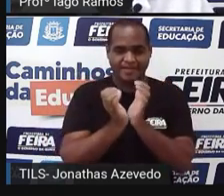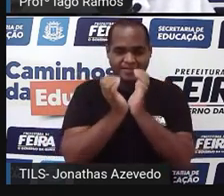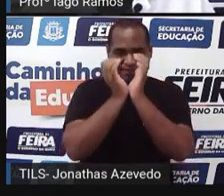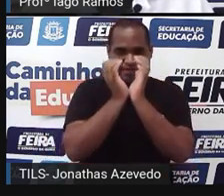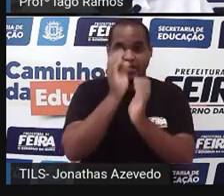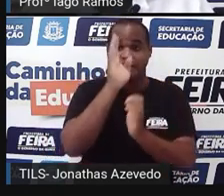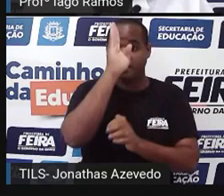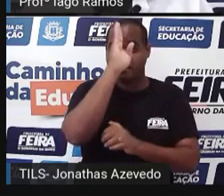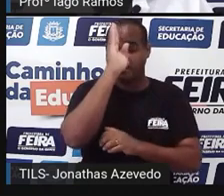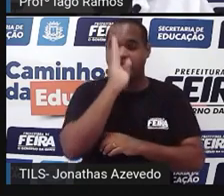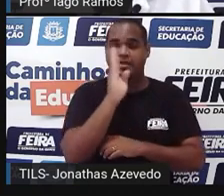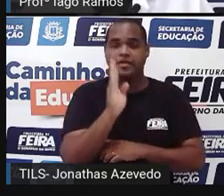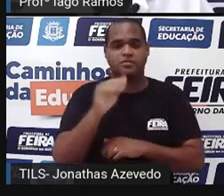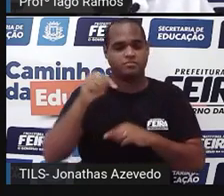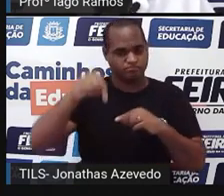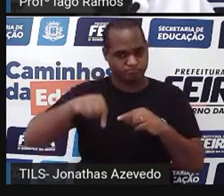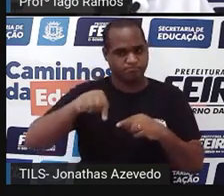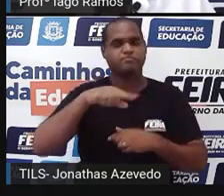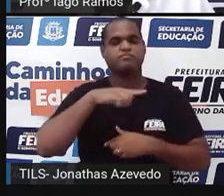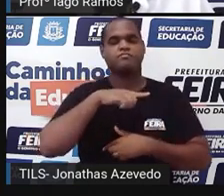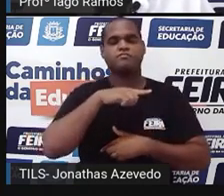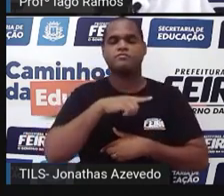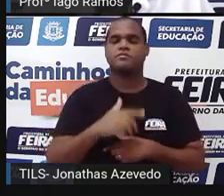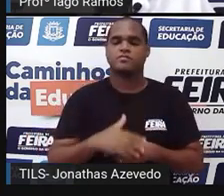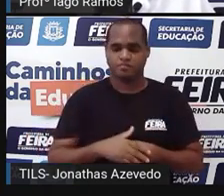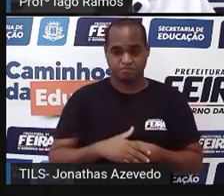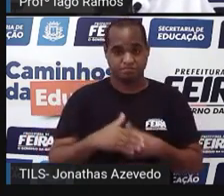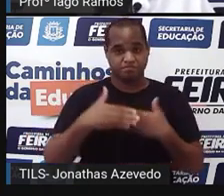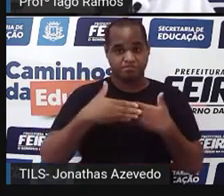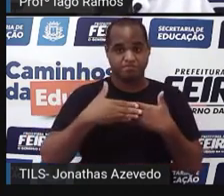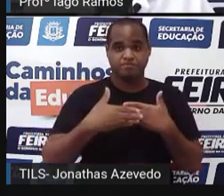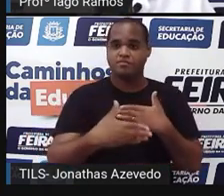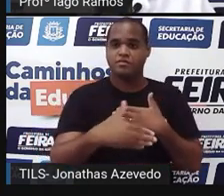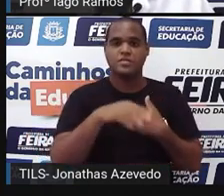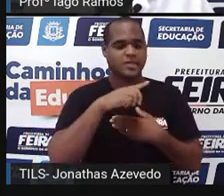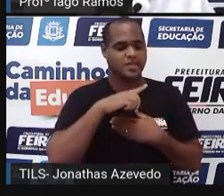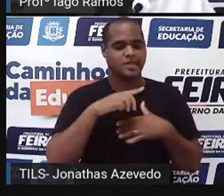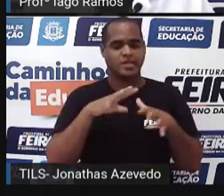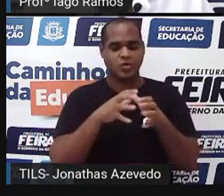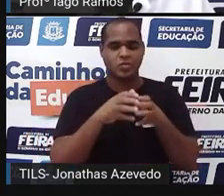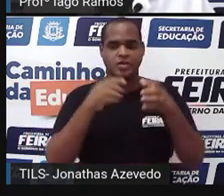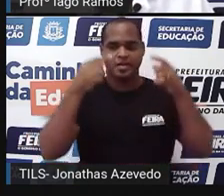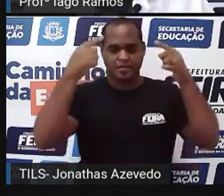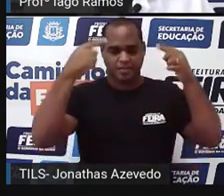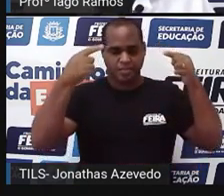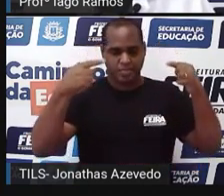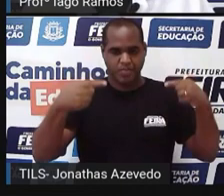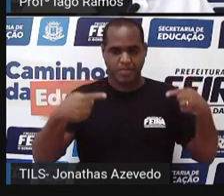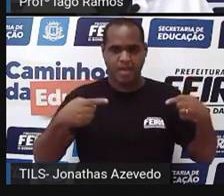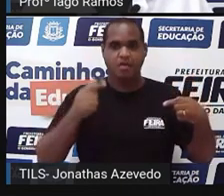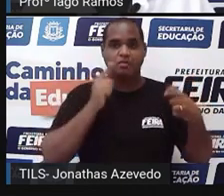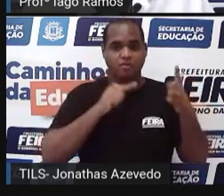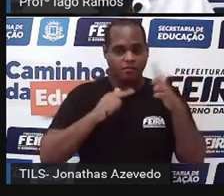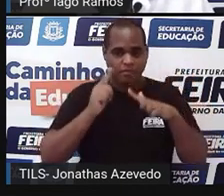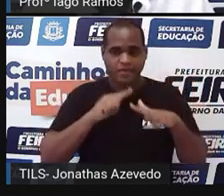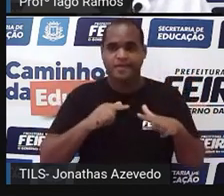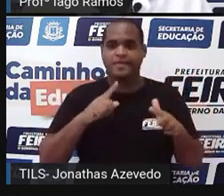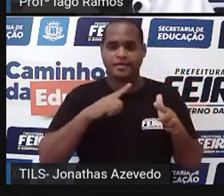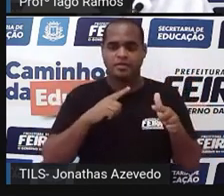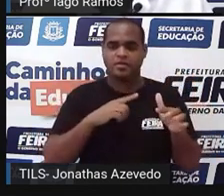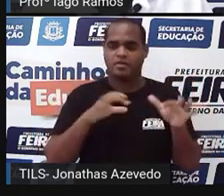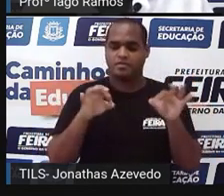aqui no Brasil tá bom após cada partida do campeonato finalizada na rodada